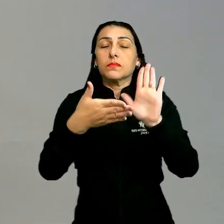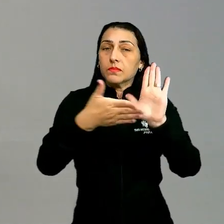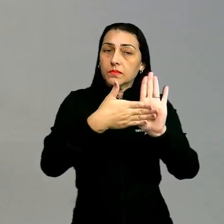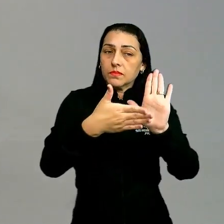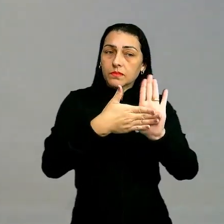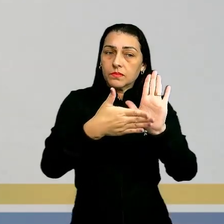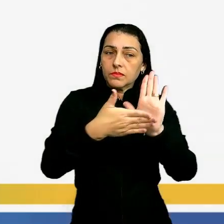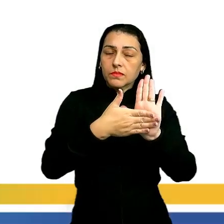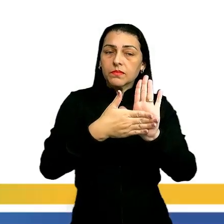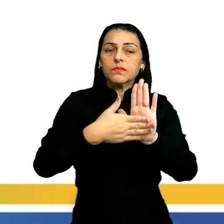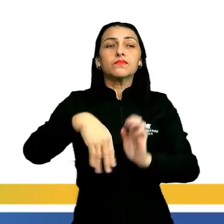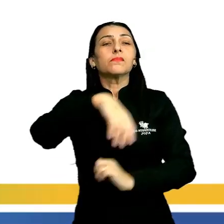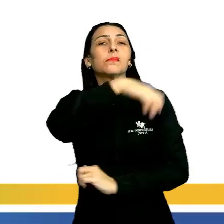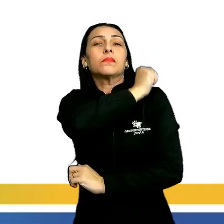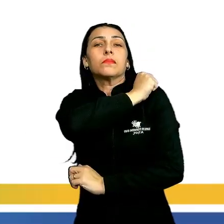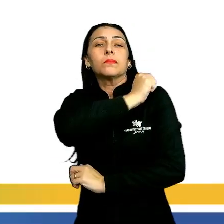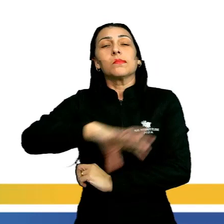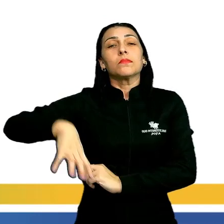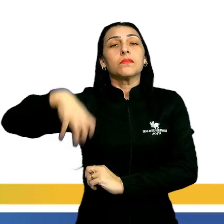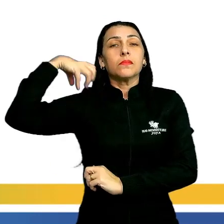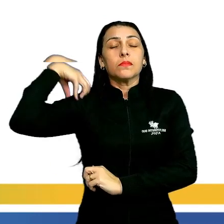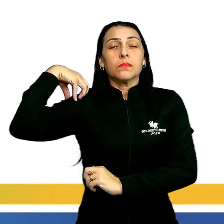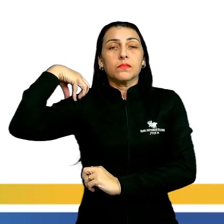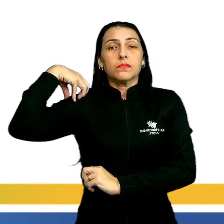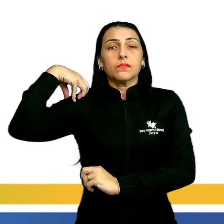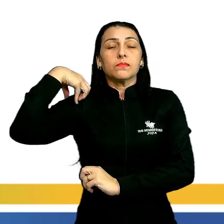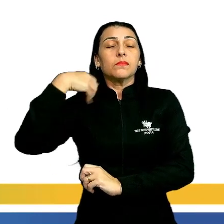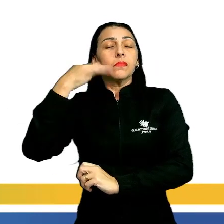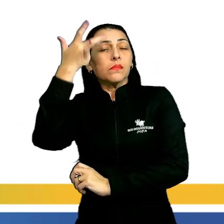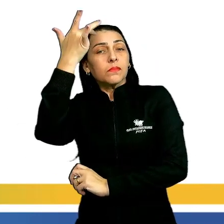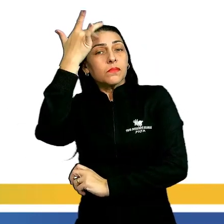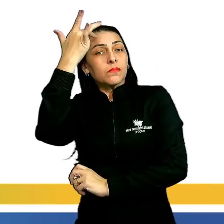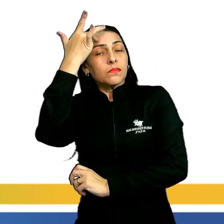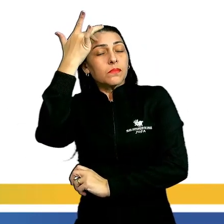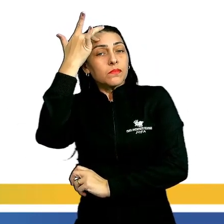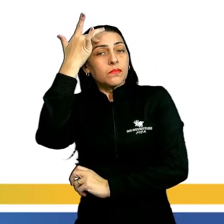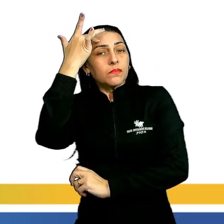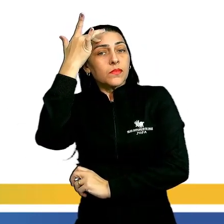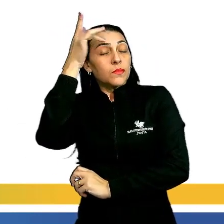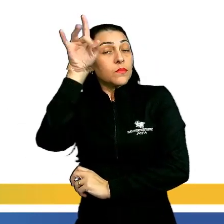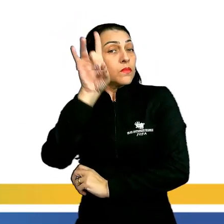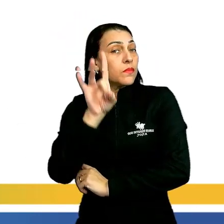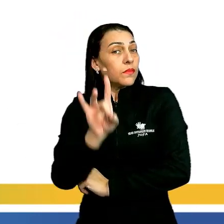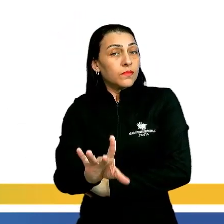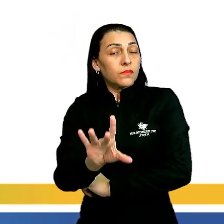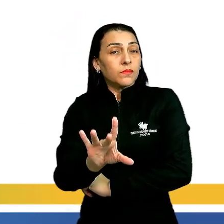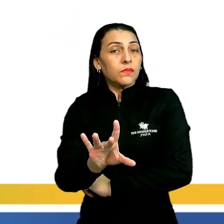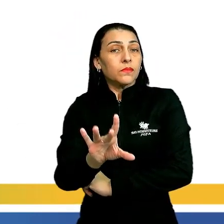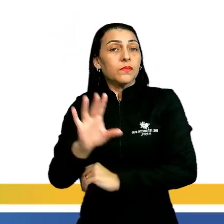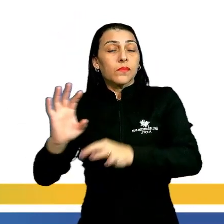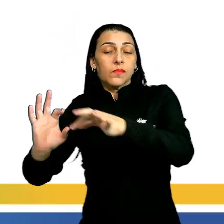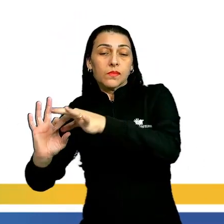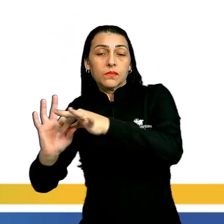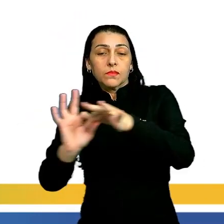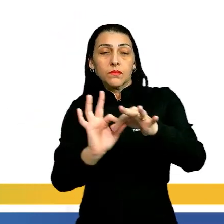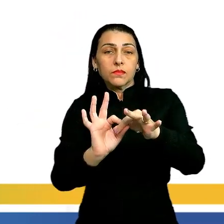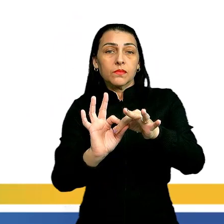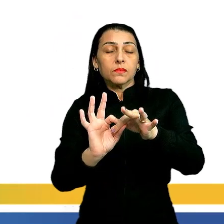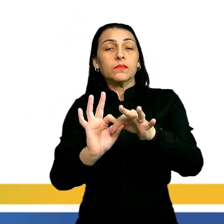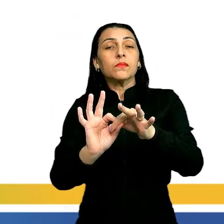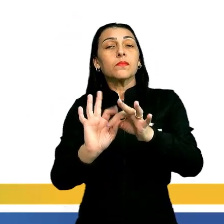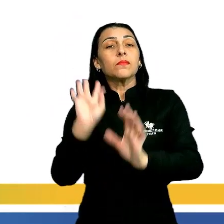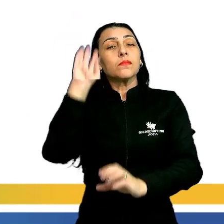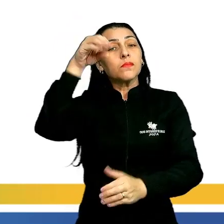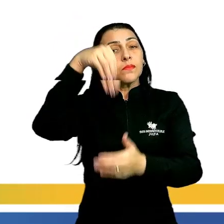propondo. Aristóteles, então, ele vai achar que apenas a coerência interna